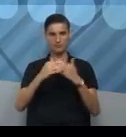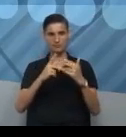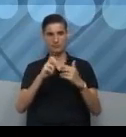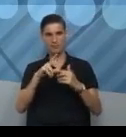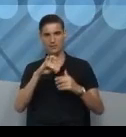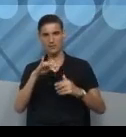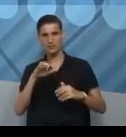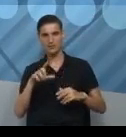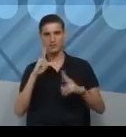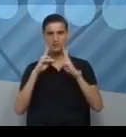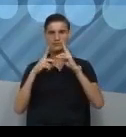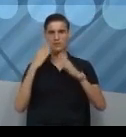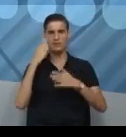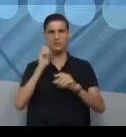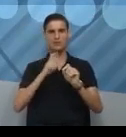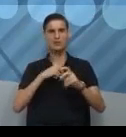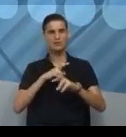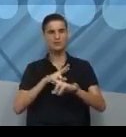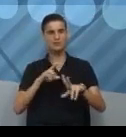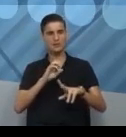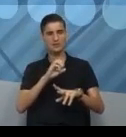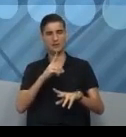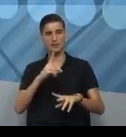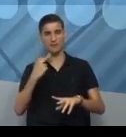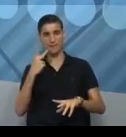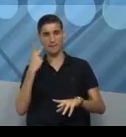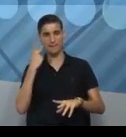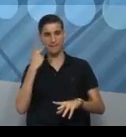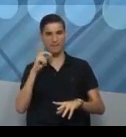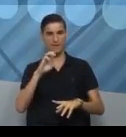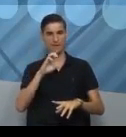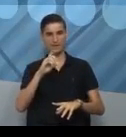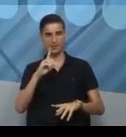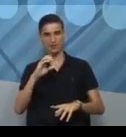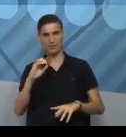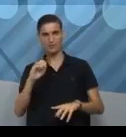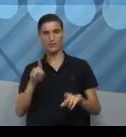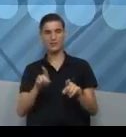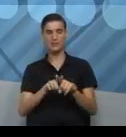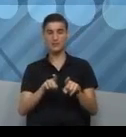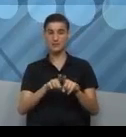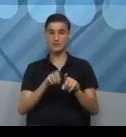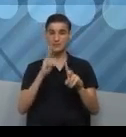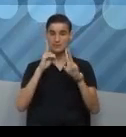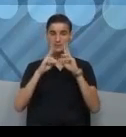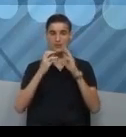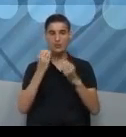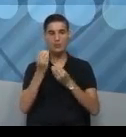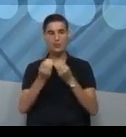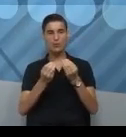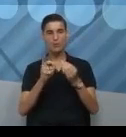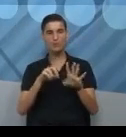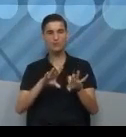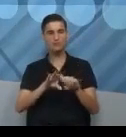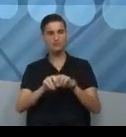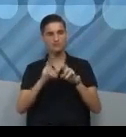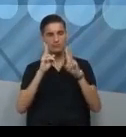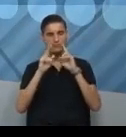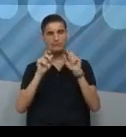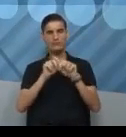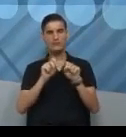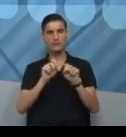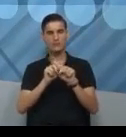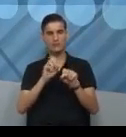parcial, entendemos a diferença de uma EDP para uma EDO e também como formar, fazer com